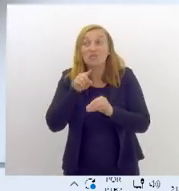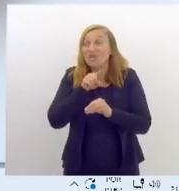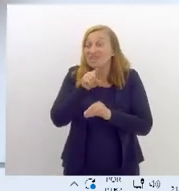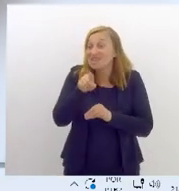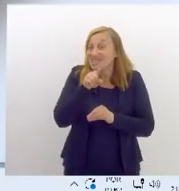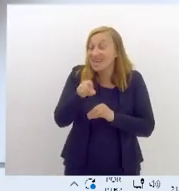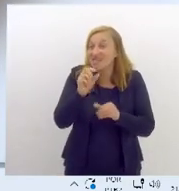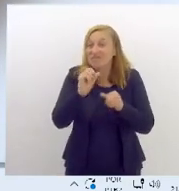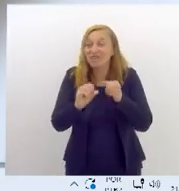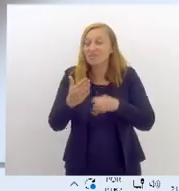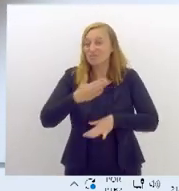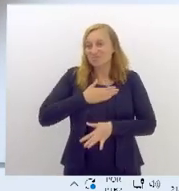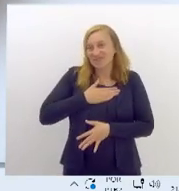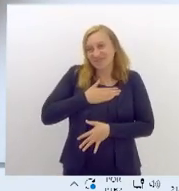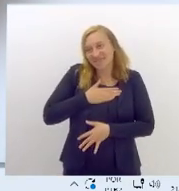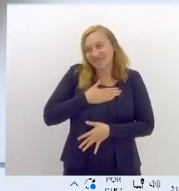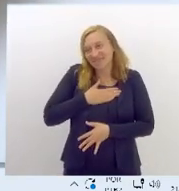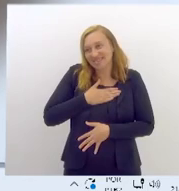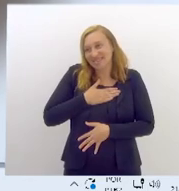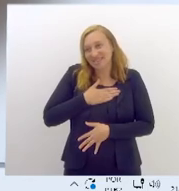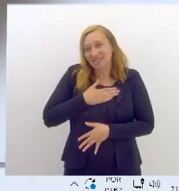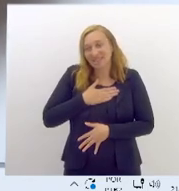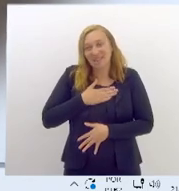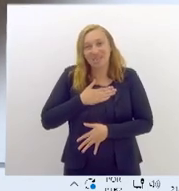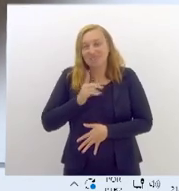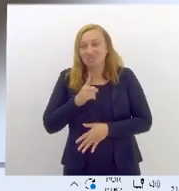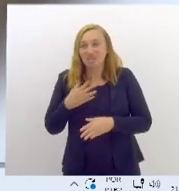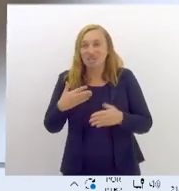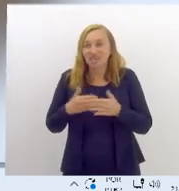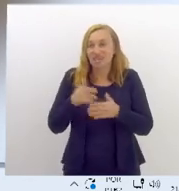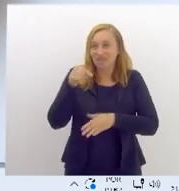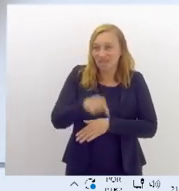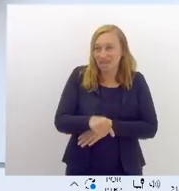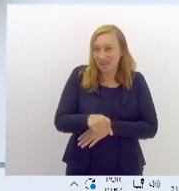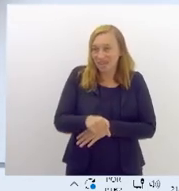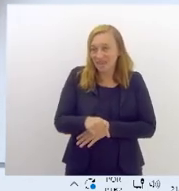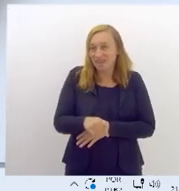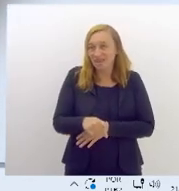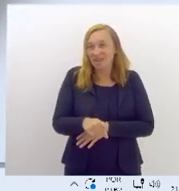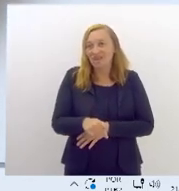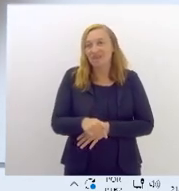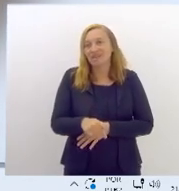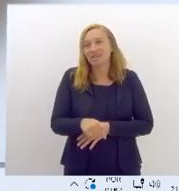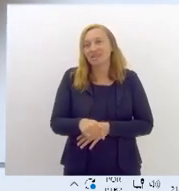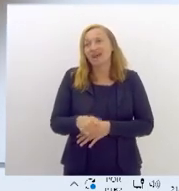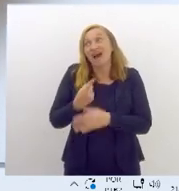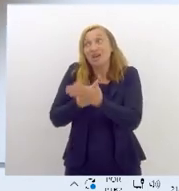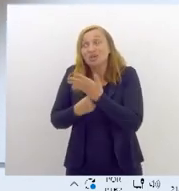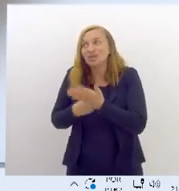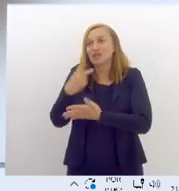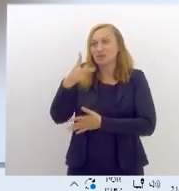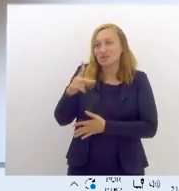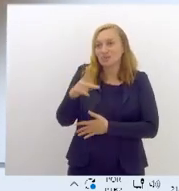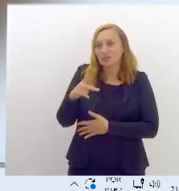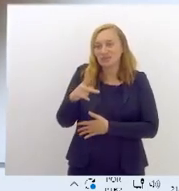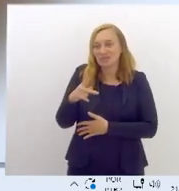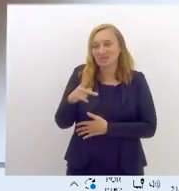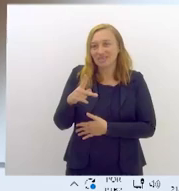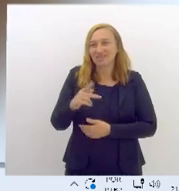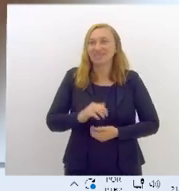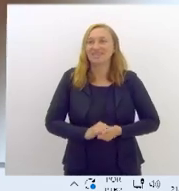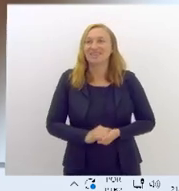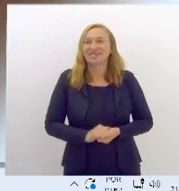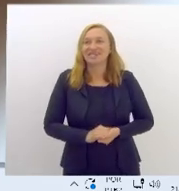fez por mim eu não teria chegado aqui até onde eu cheguei sem a sua ajuda e eu desejo